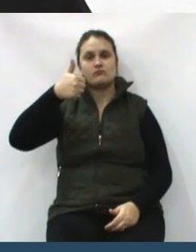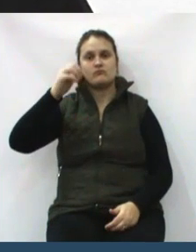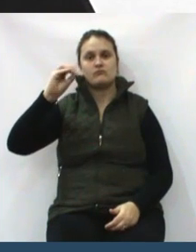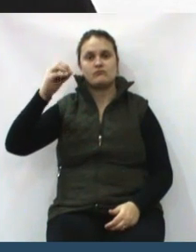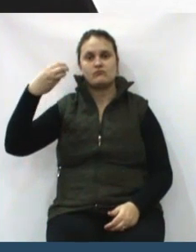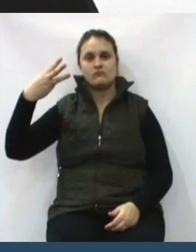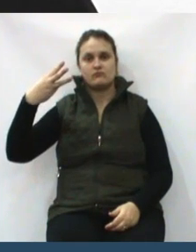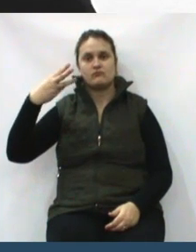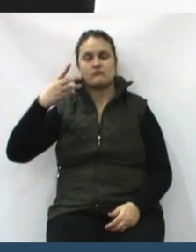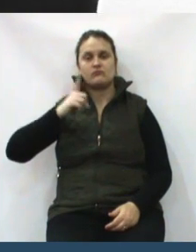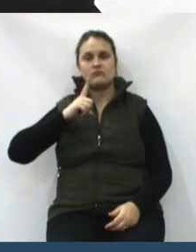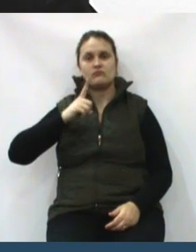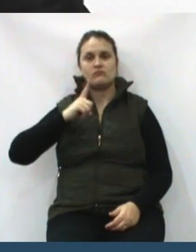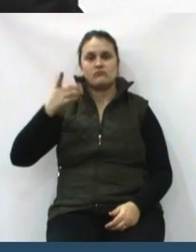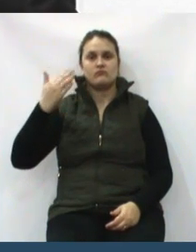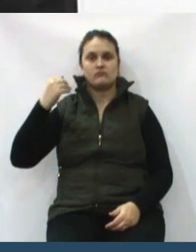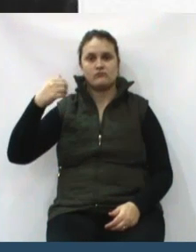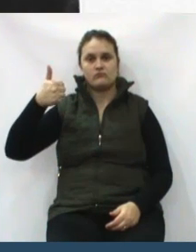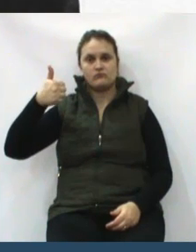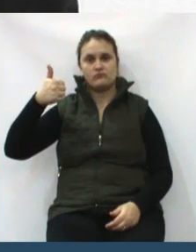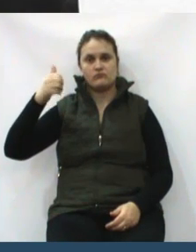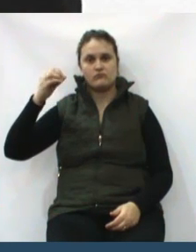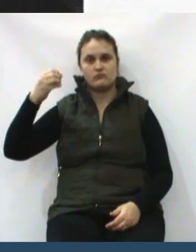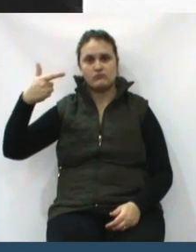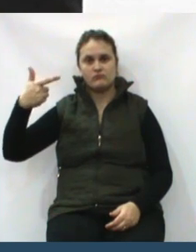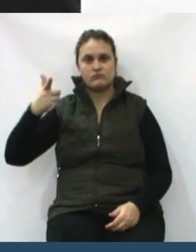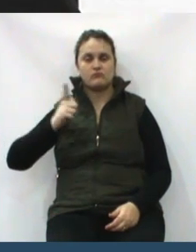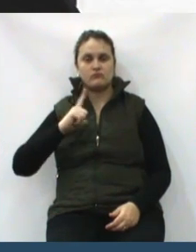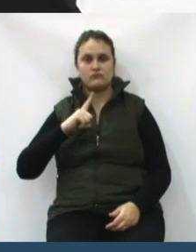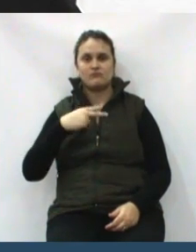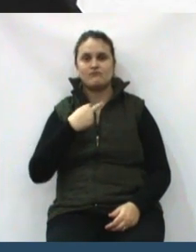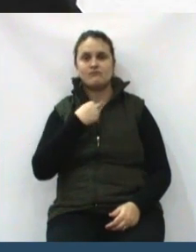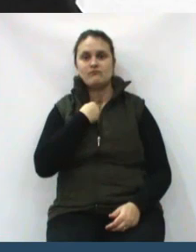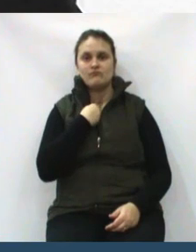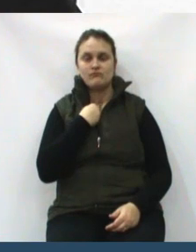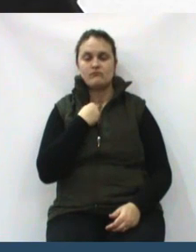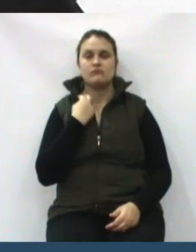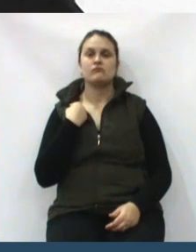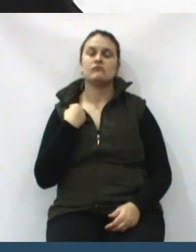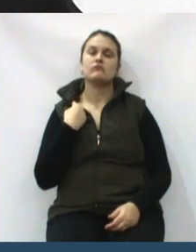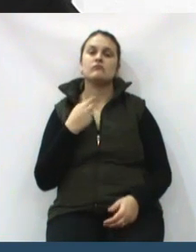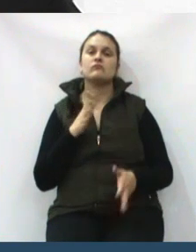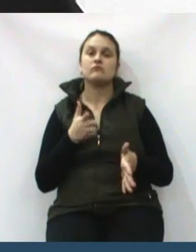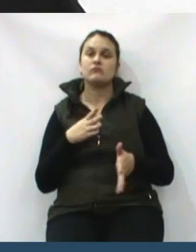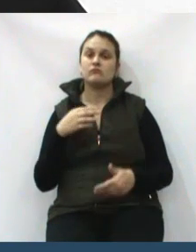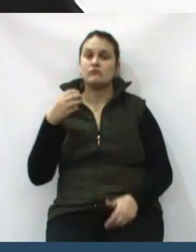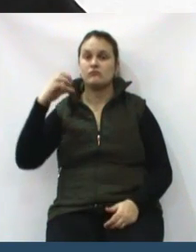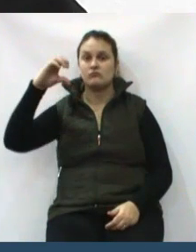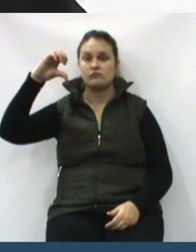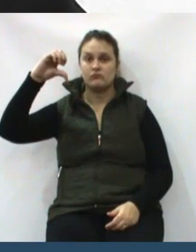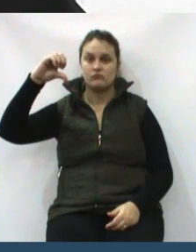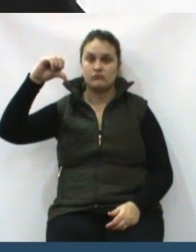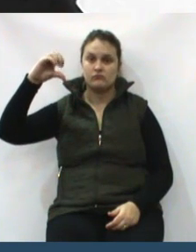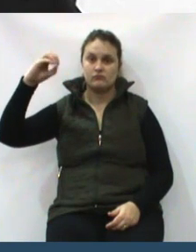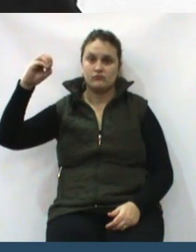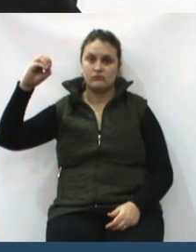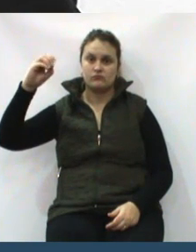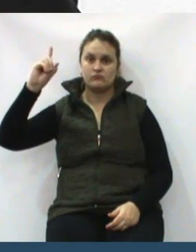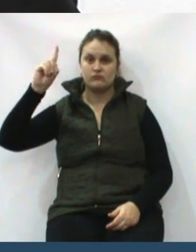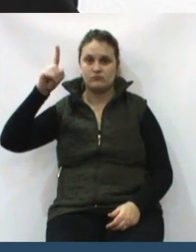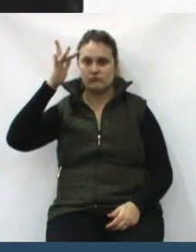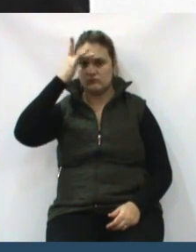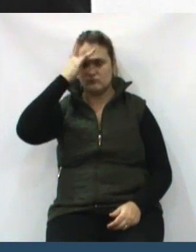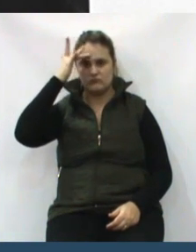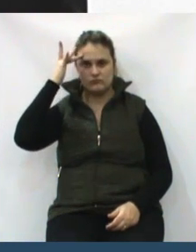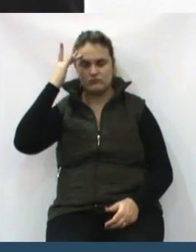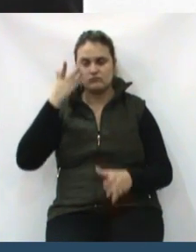estavam ocupados. 103, tinha só um cargo que não era ocupado. E 90 eram ocupados por pessoas